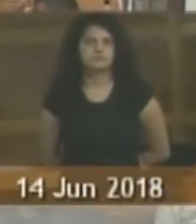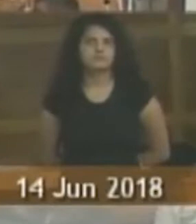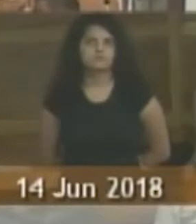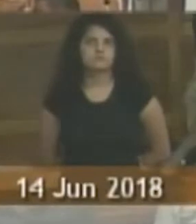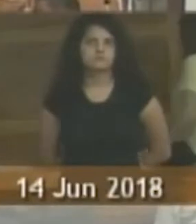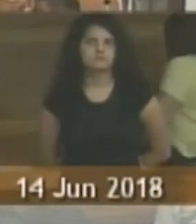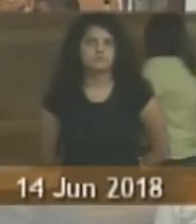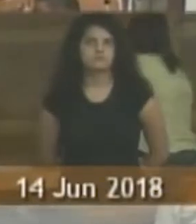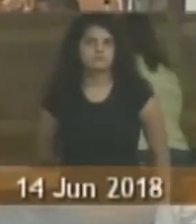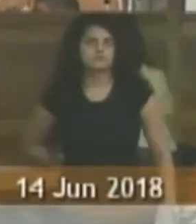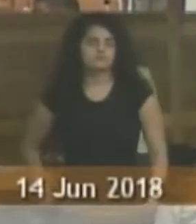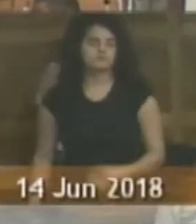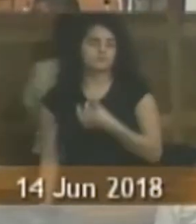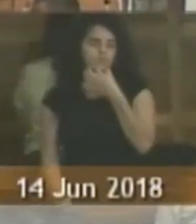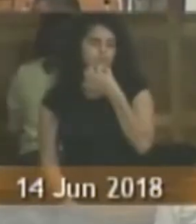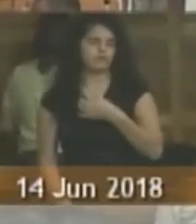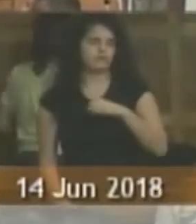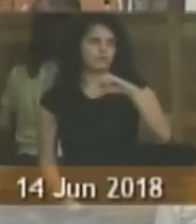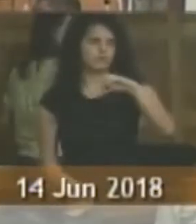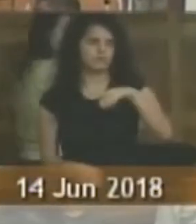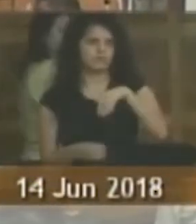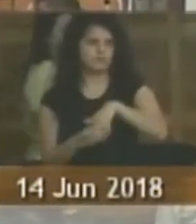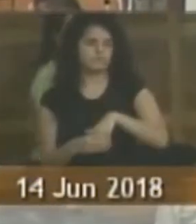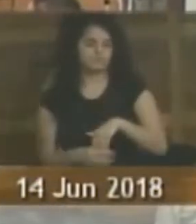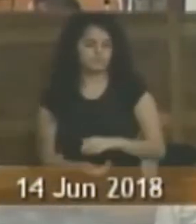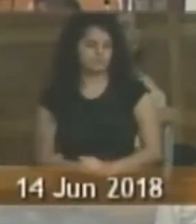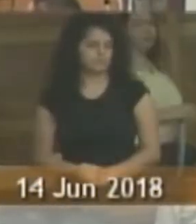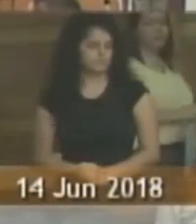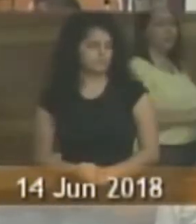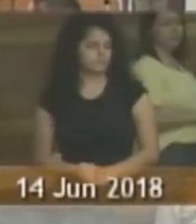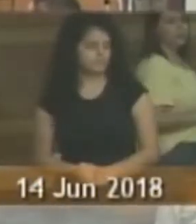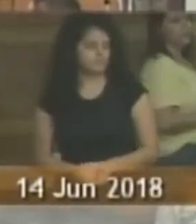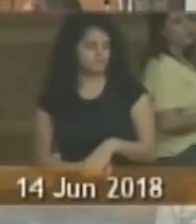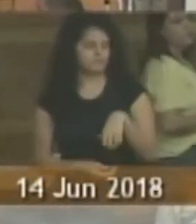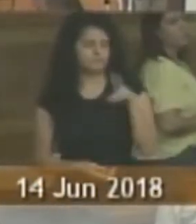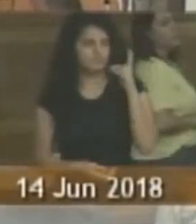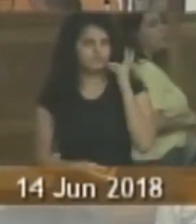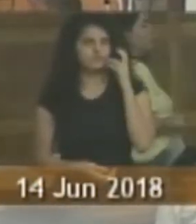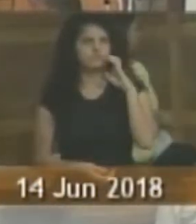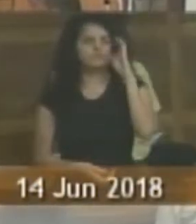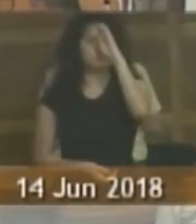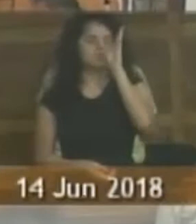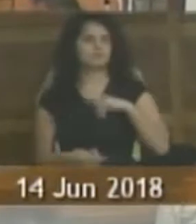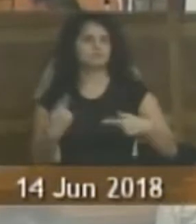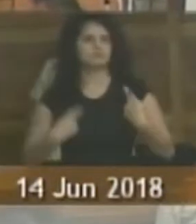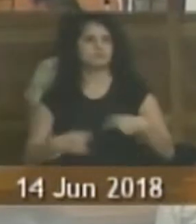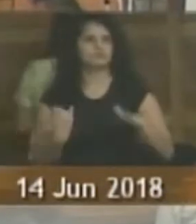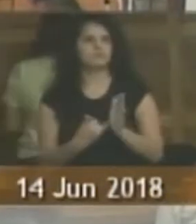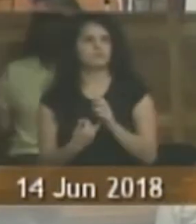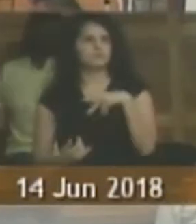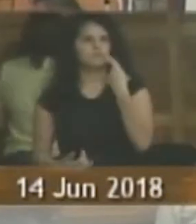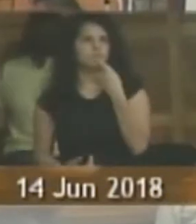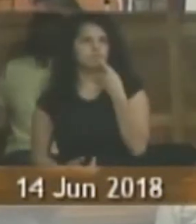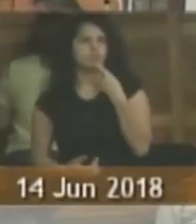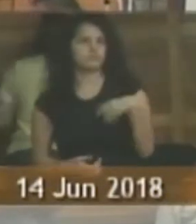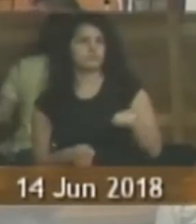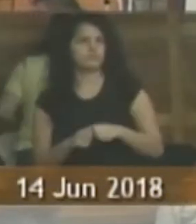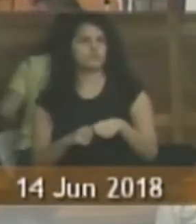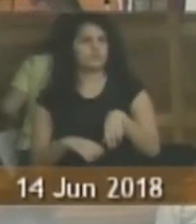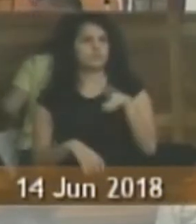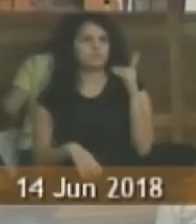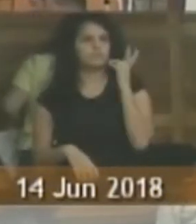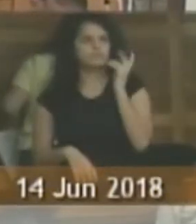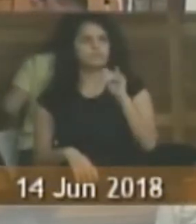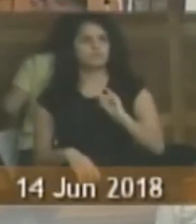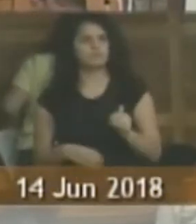Ok. Aprovado por 9 votos. Com a palavra, vereadora Tite Brasil. Em discussão, requerimento verbal de autoria do vereador Zé Augusto,